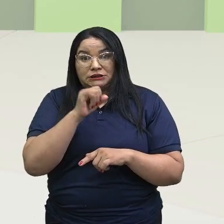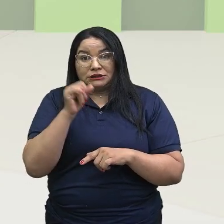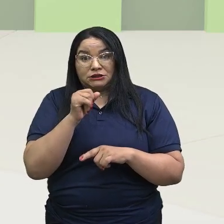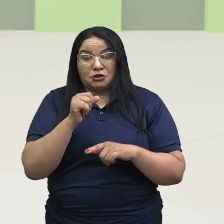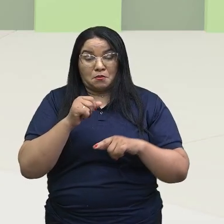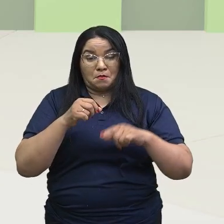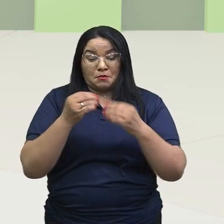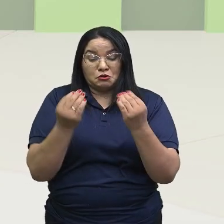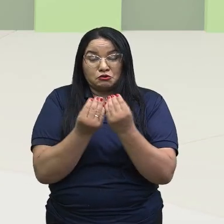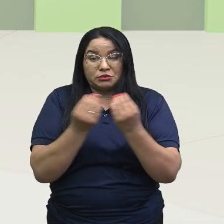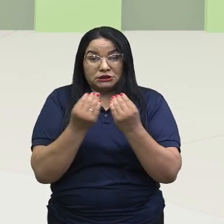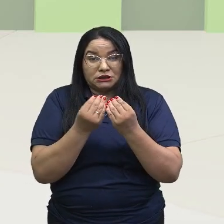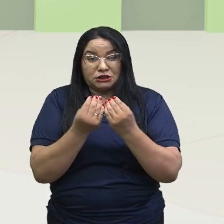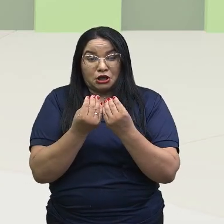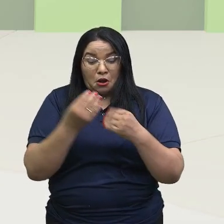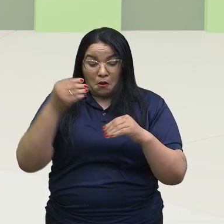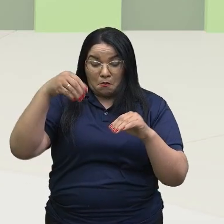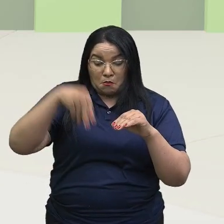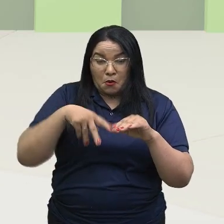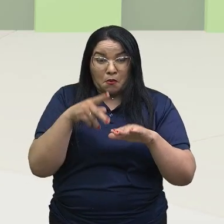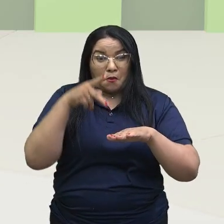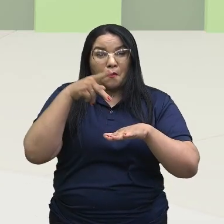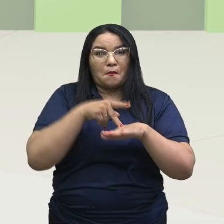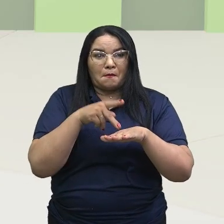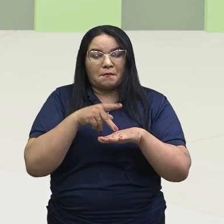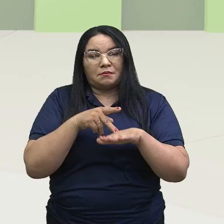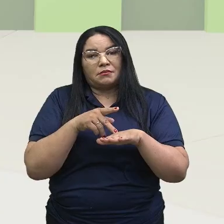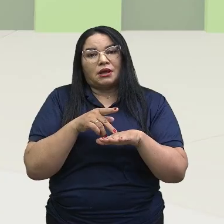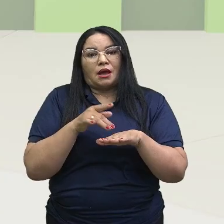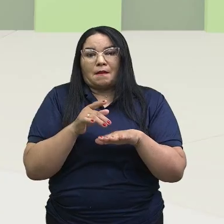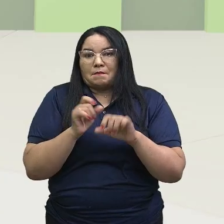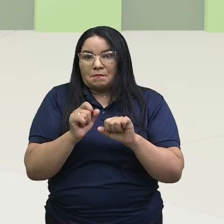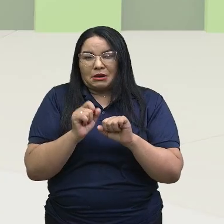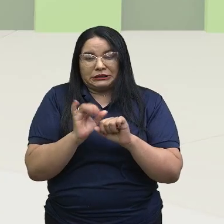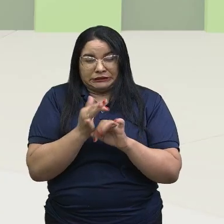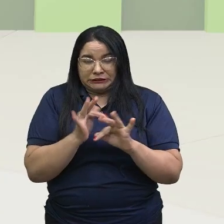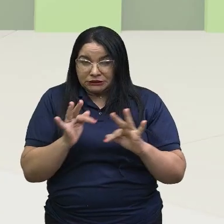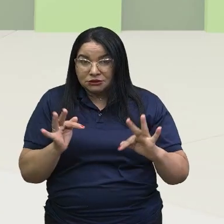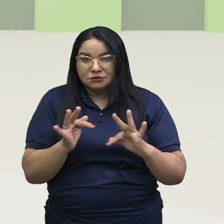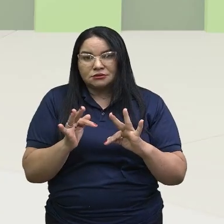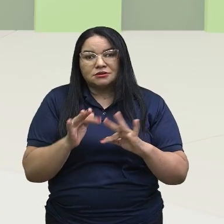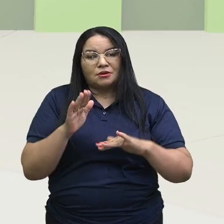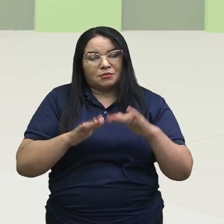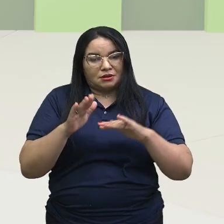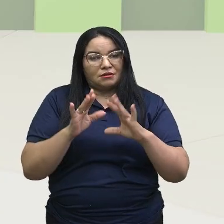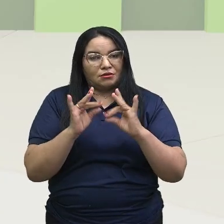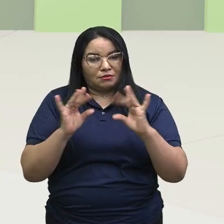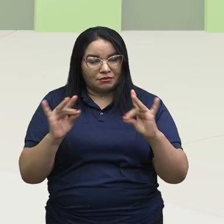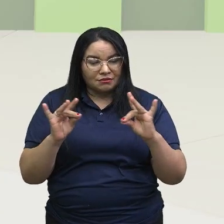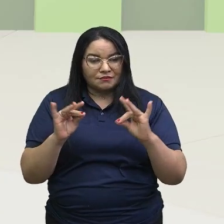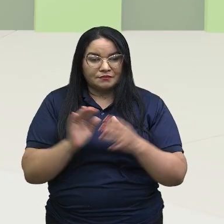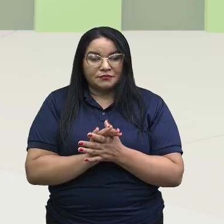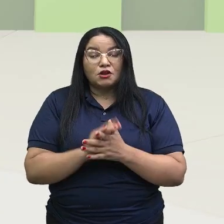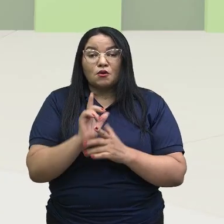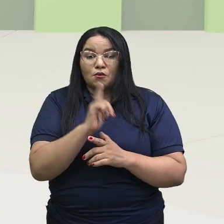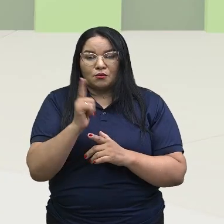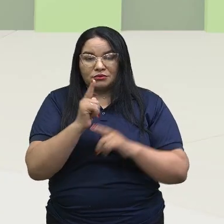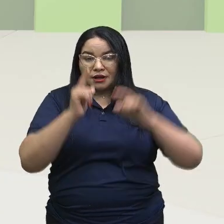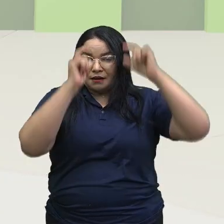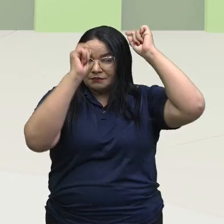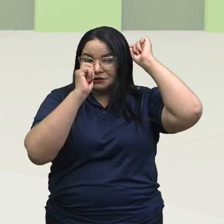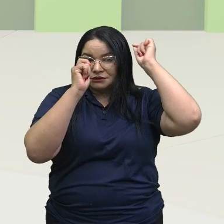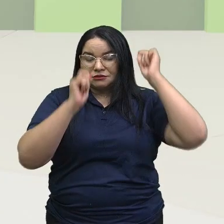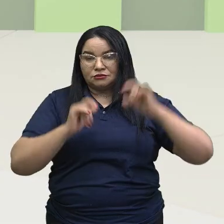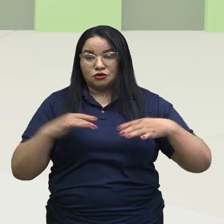pé, rapaz, vai doer, dependendo do líquido. Aí nós temos aí o capacete também, nós temos